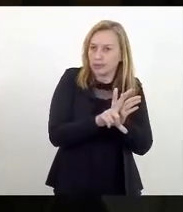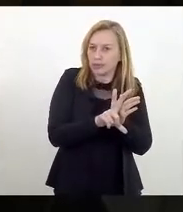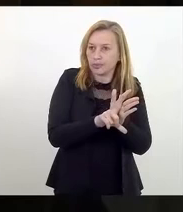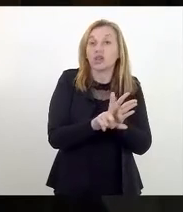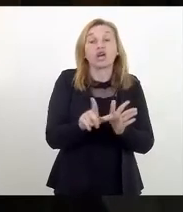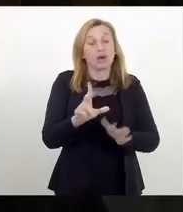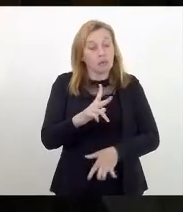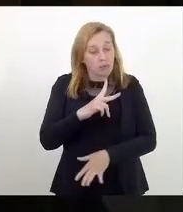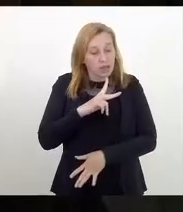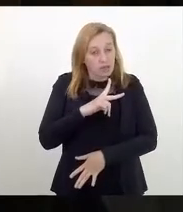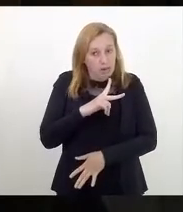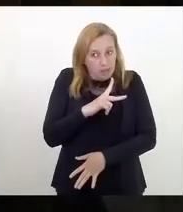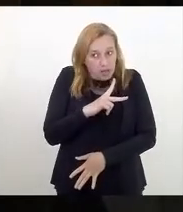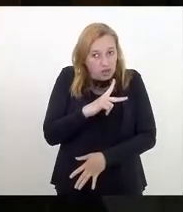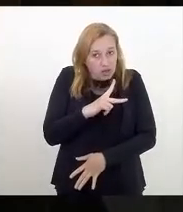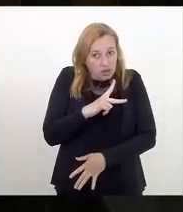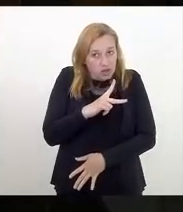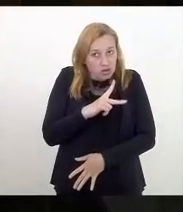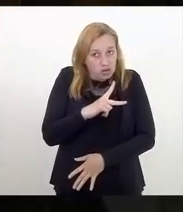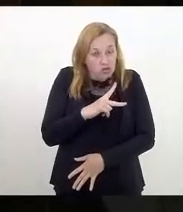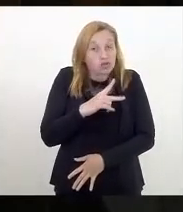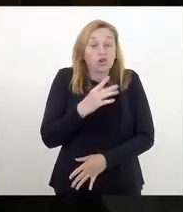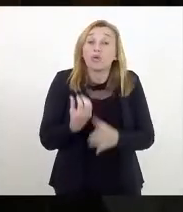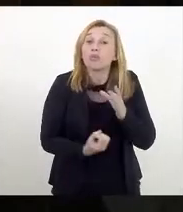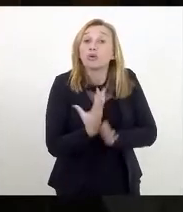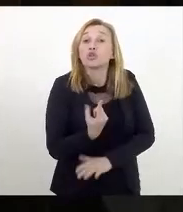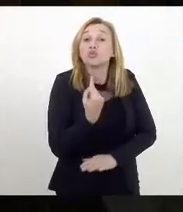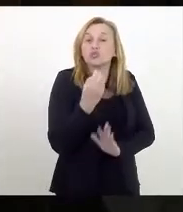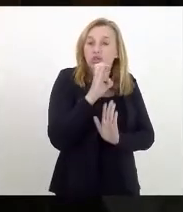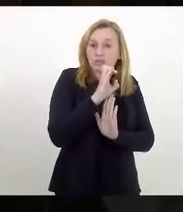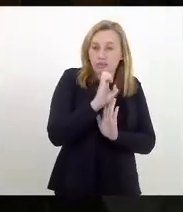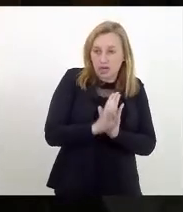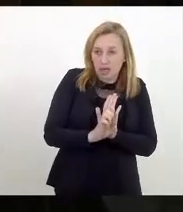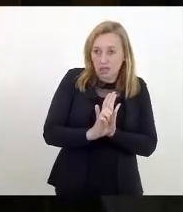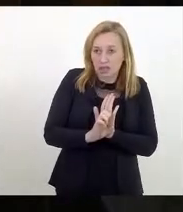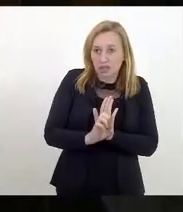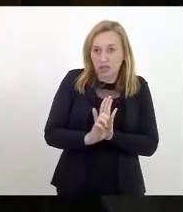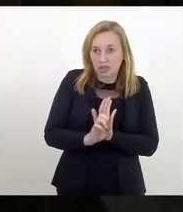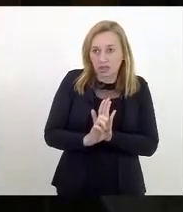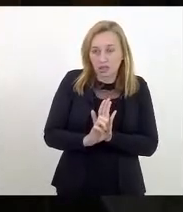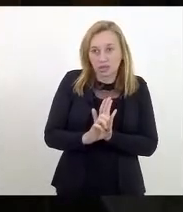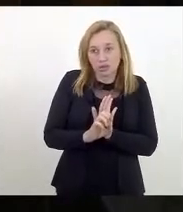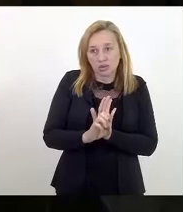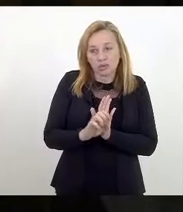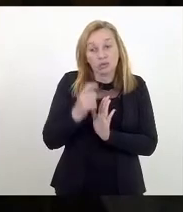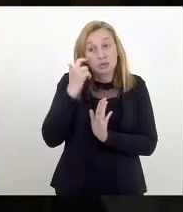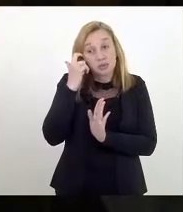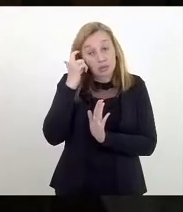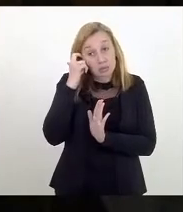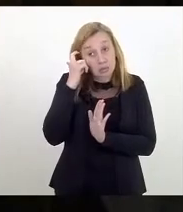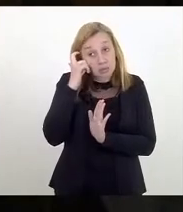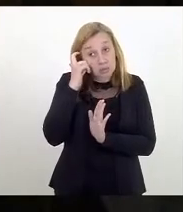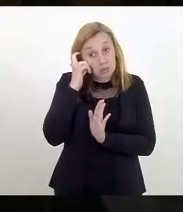Eu, particularmente, produzi uma emenda do presidente Rodrigo,